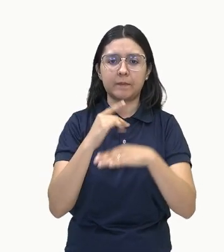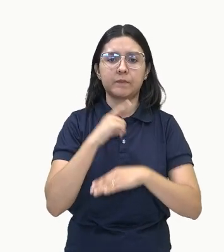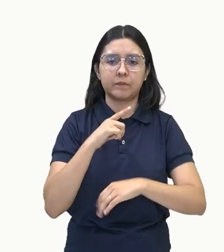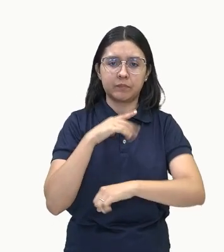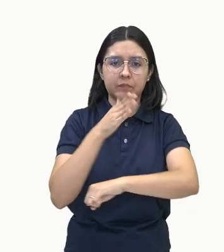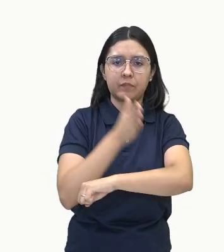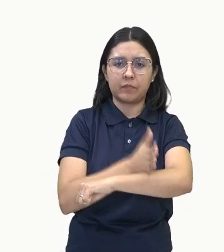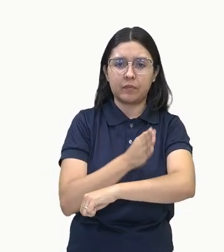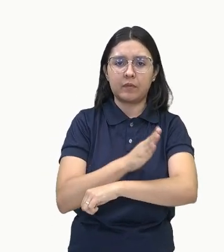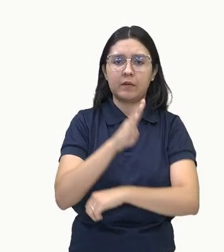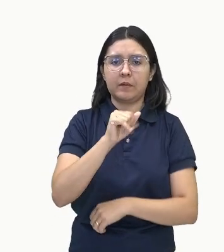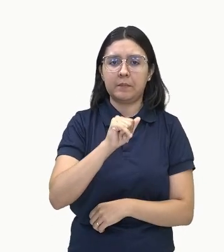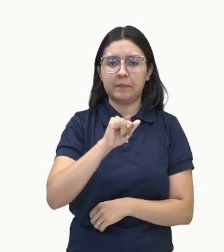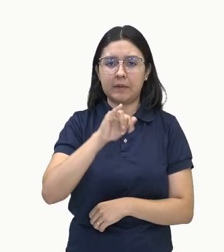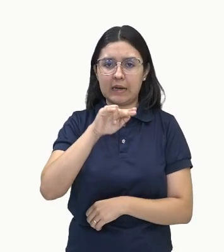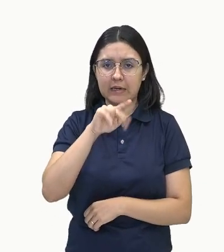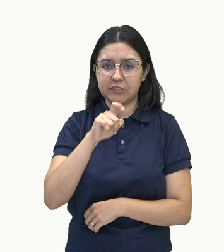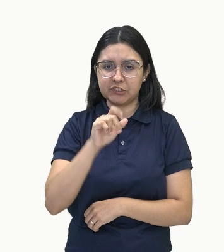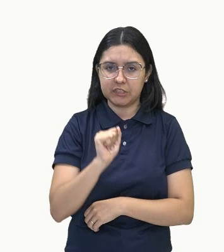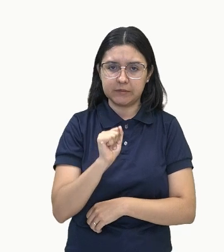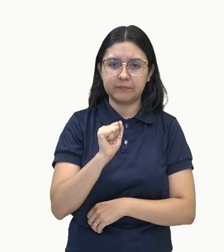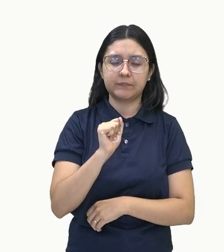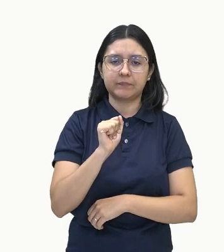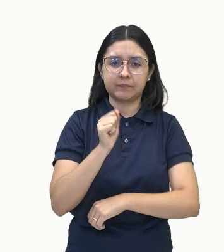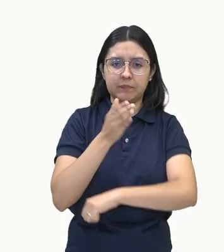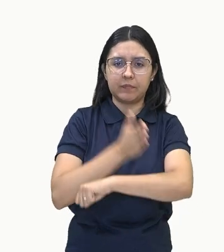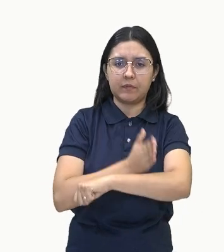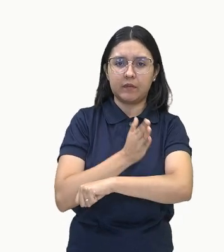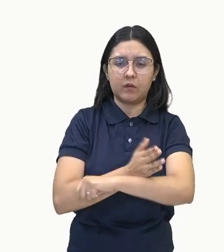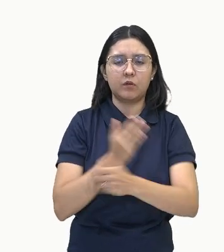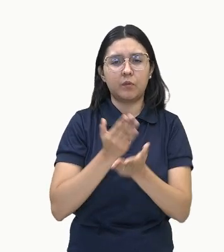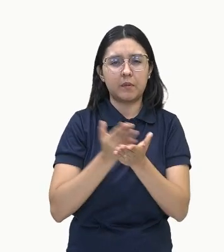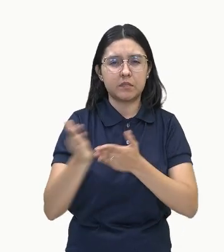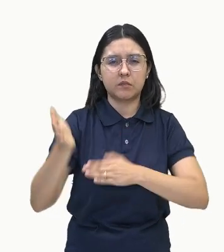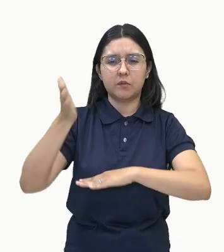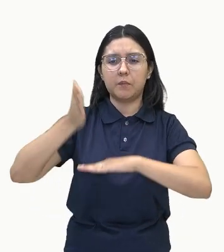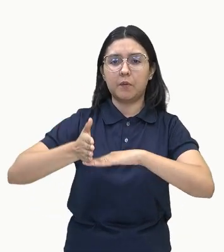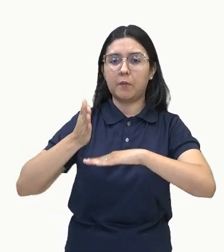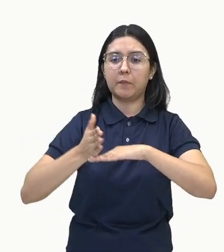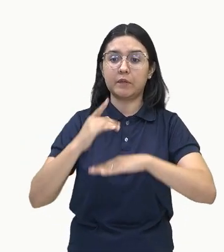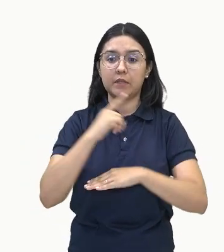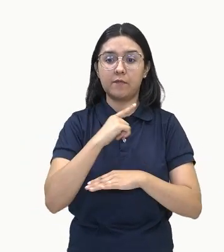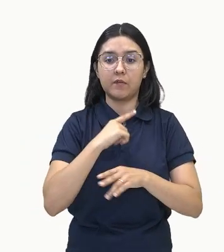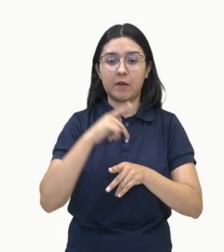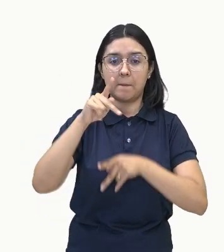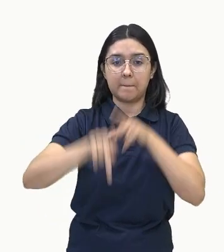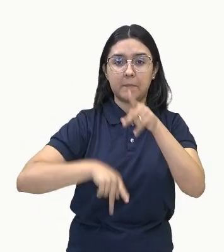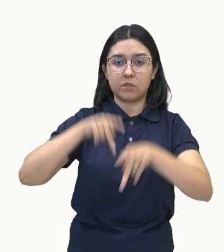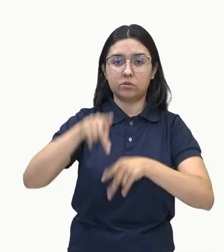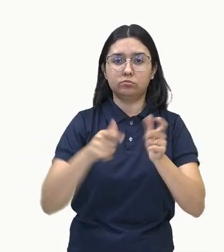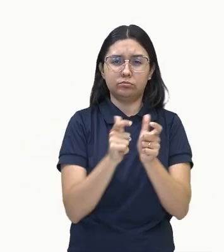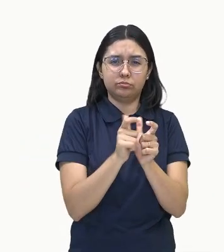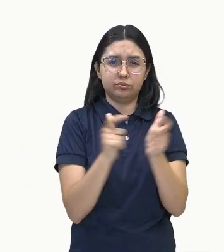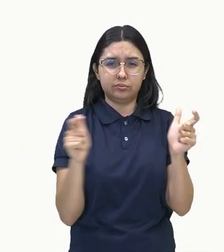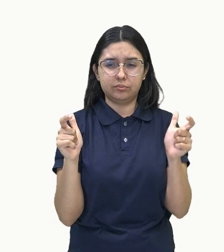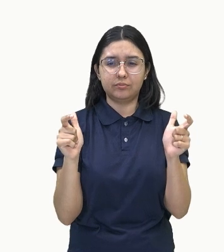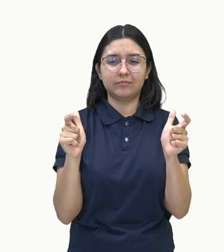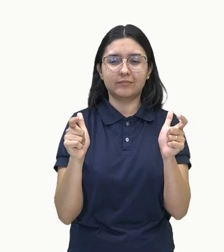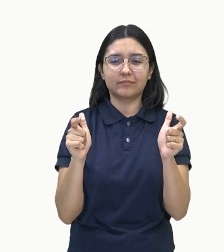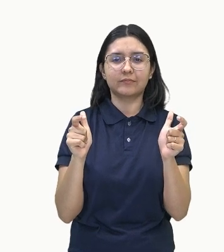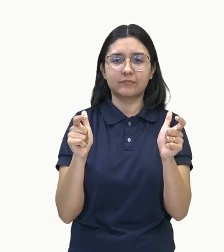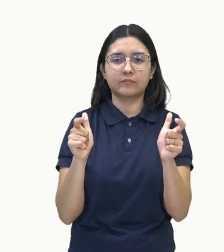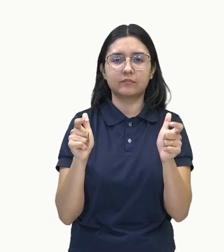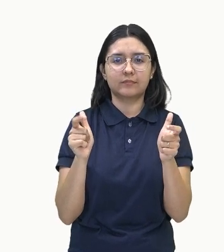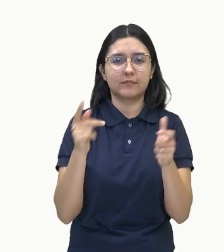Média, final da Idade Média, entrando para a Era Moderna, um aumento populacional, gente. Olha que